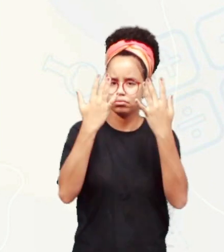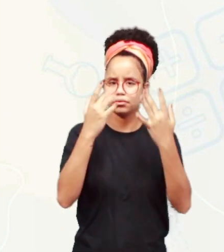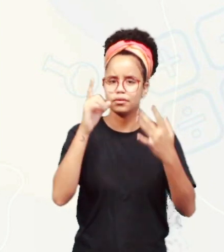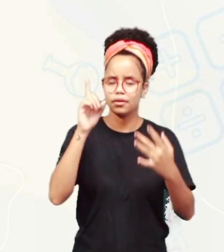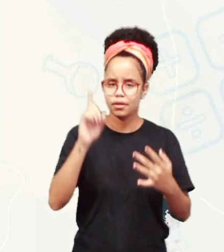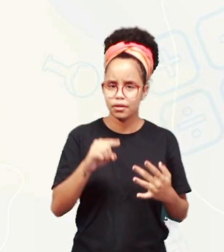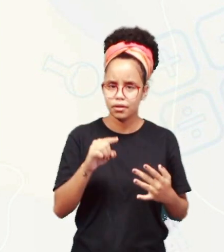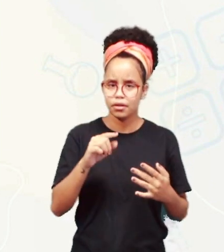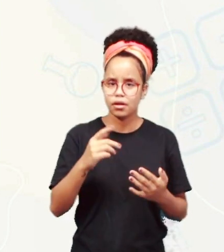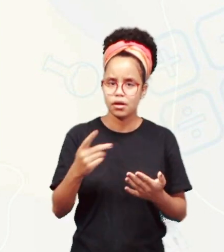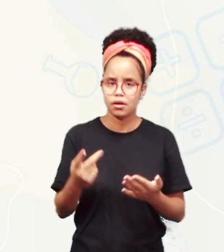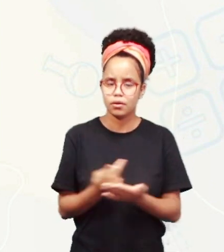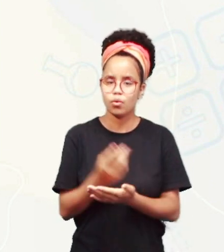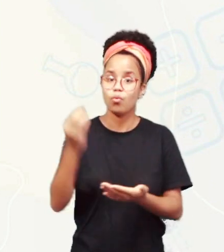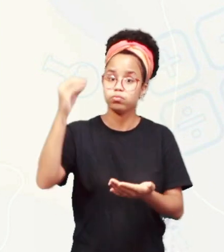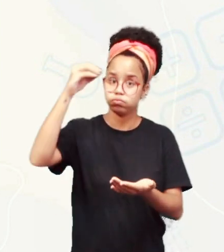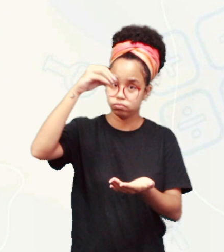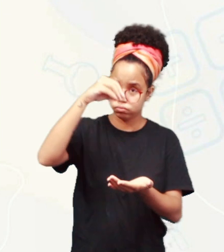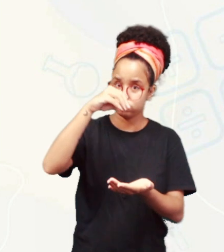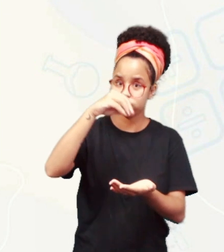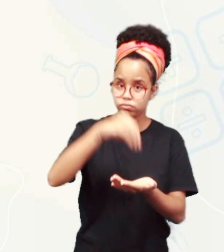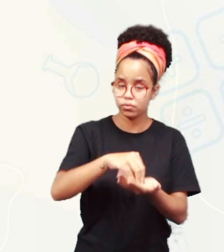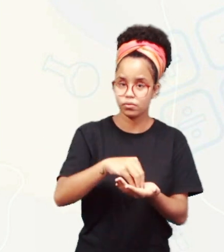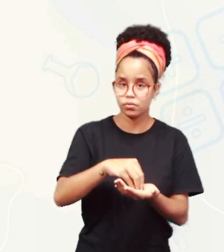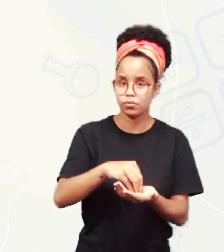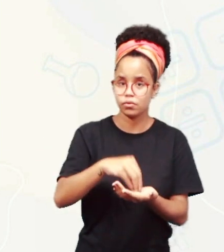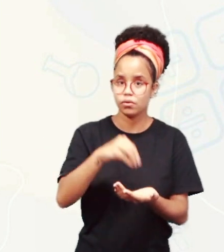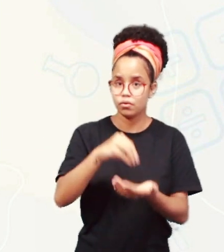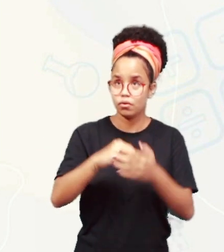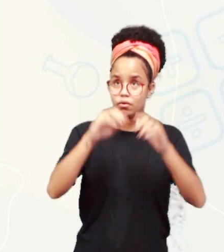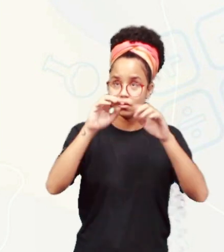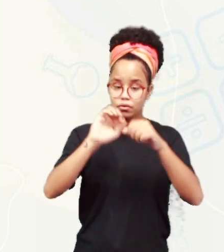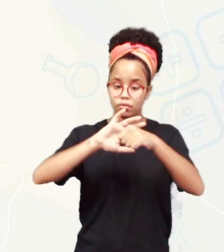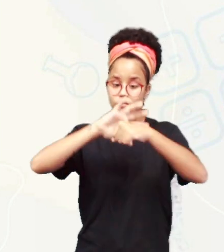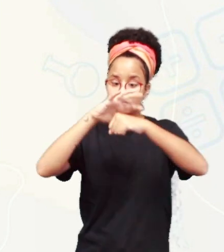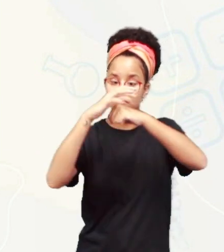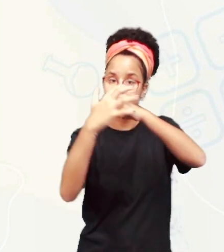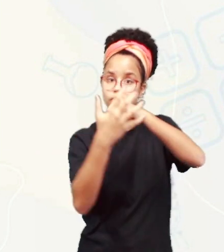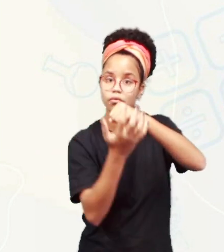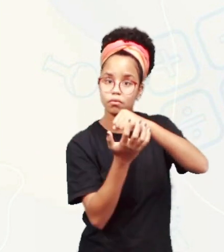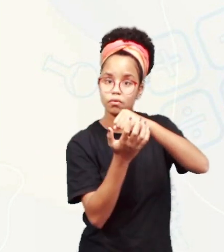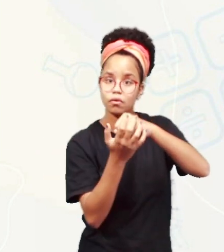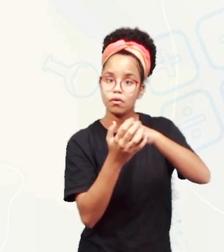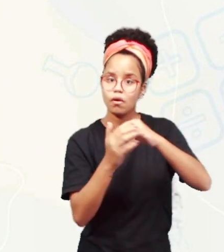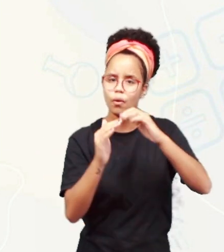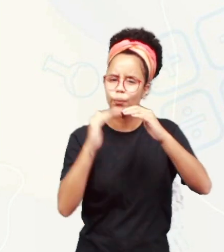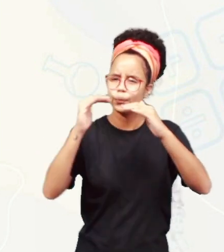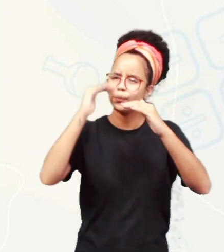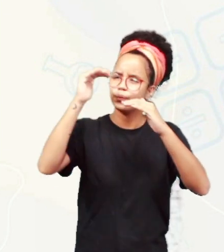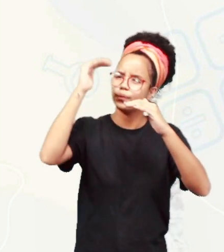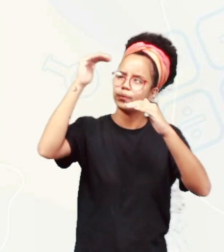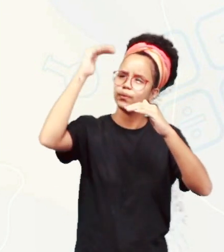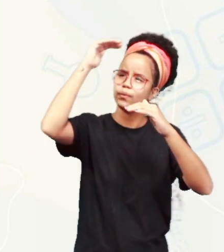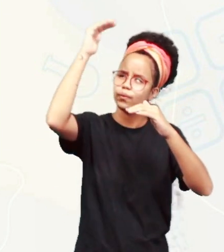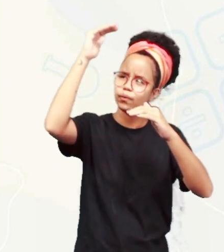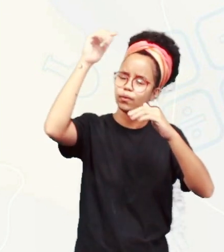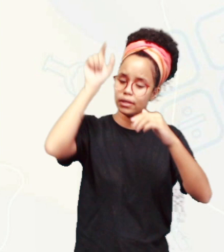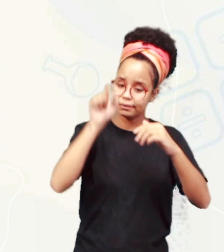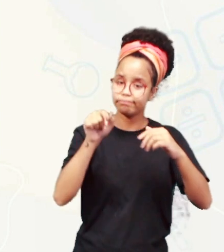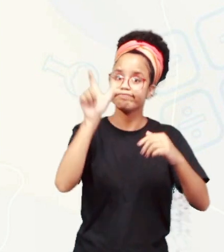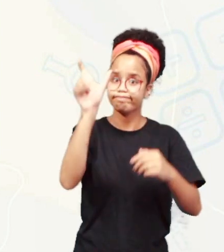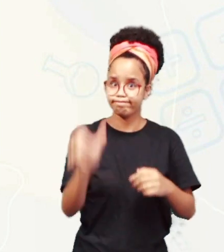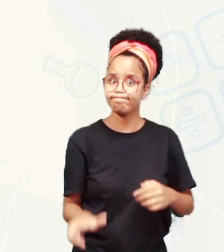artificialmente colocados na atmosfera eles aumentam o efeito estufa